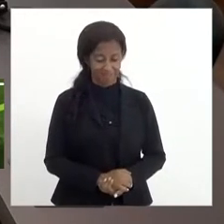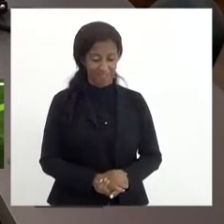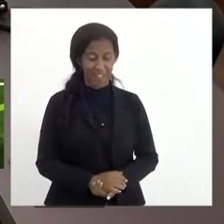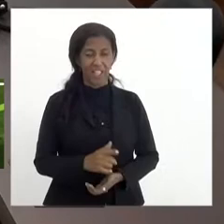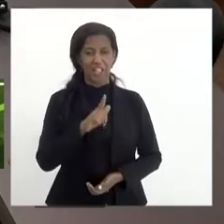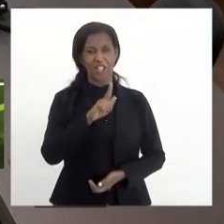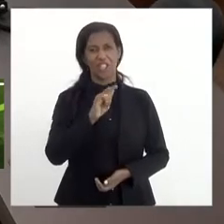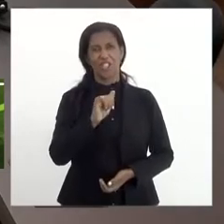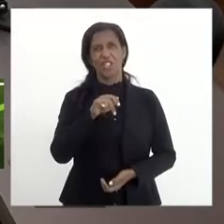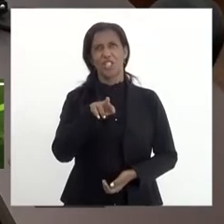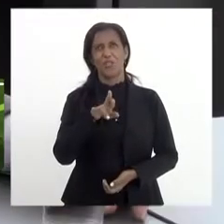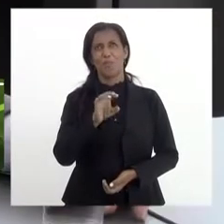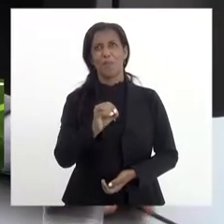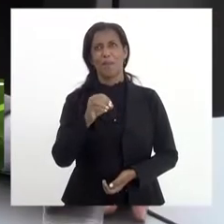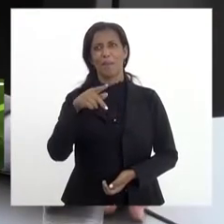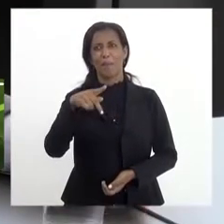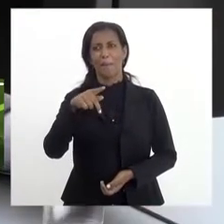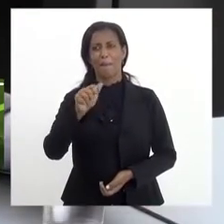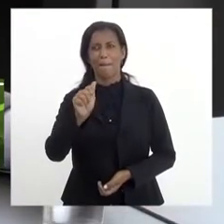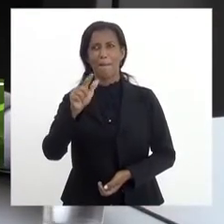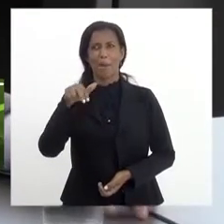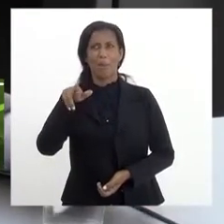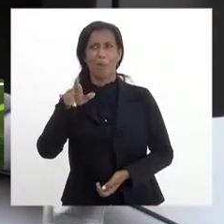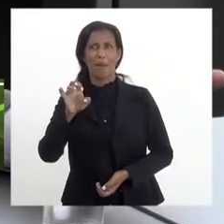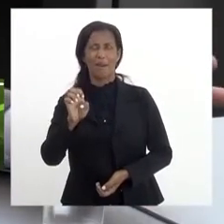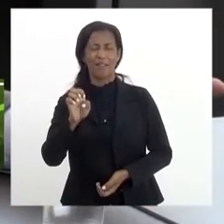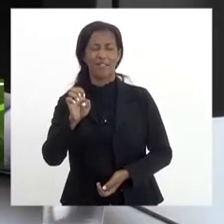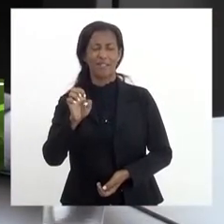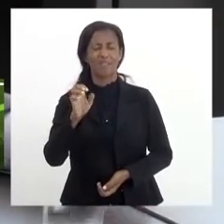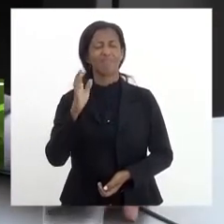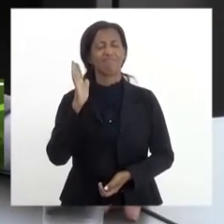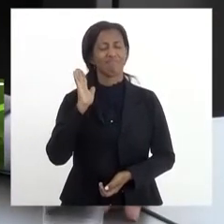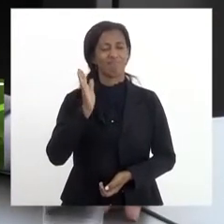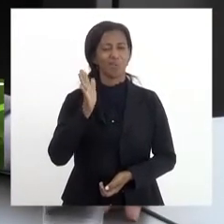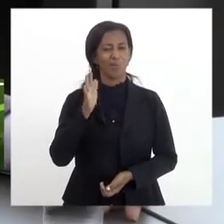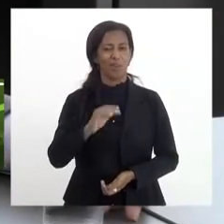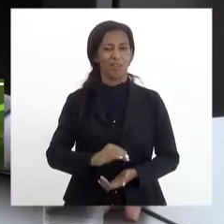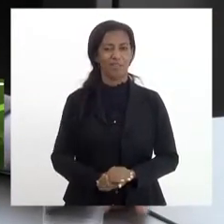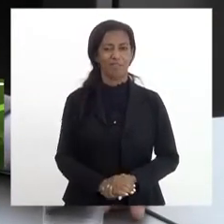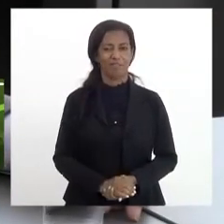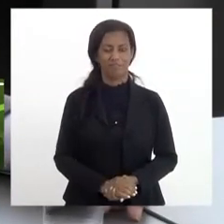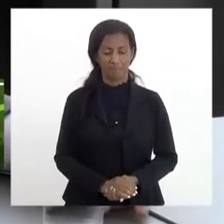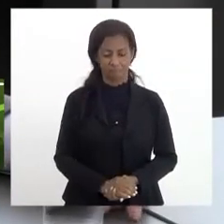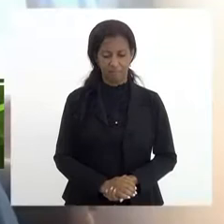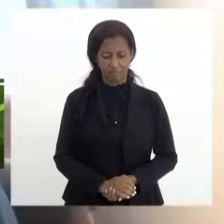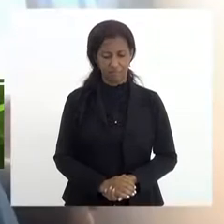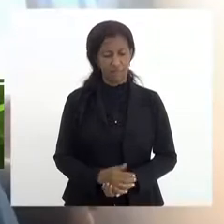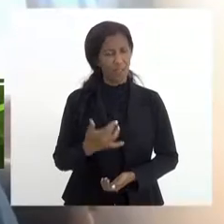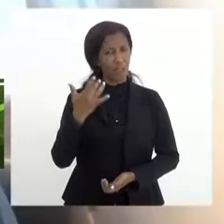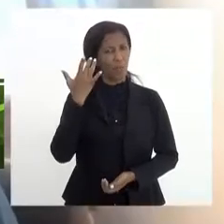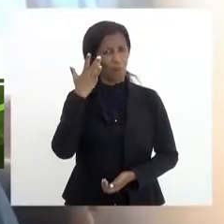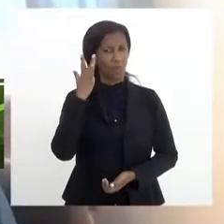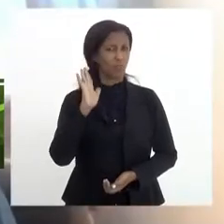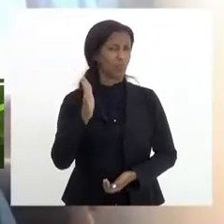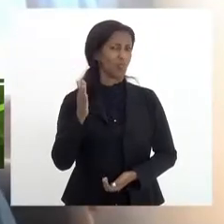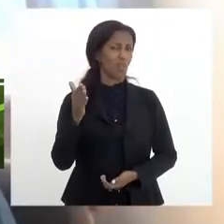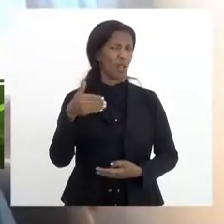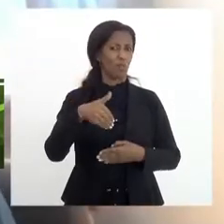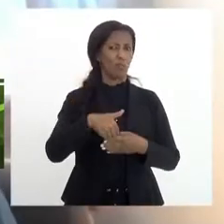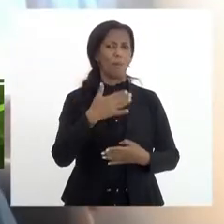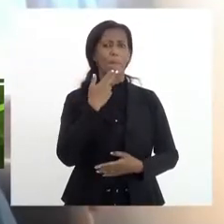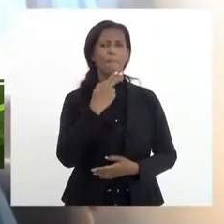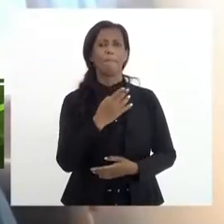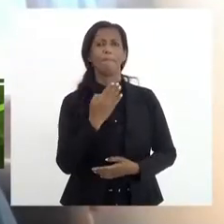Palmares, se minha memória não me trair, mas... Não, eu tenho certeza que a gente já votou isso. Vou pedir vista.